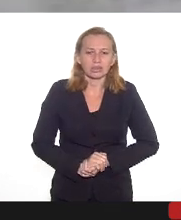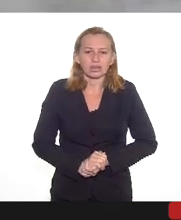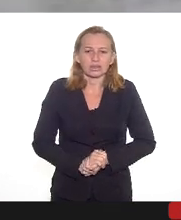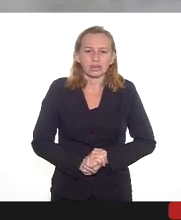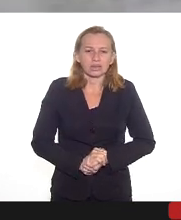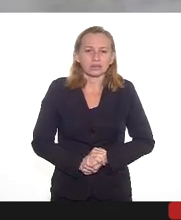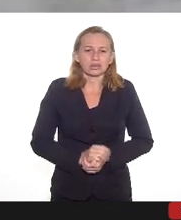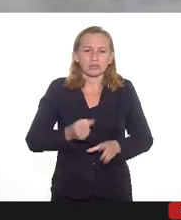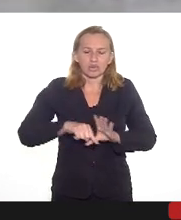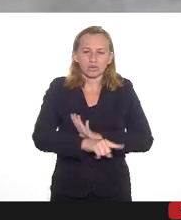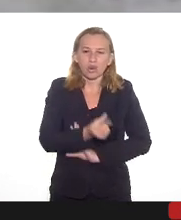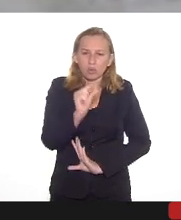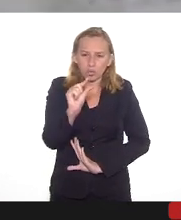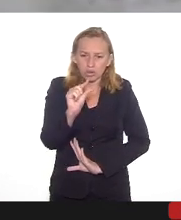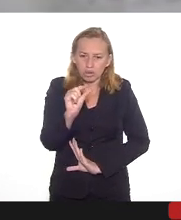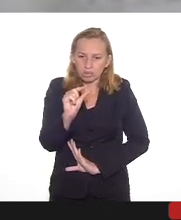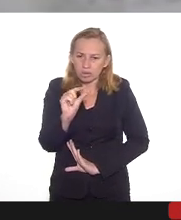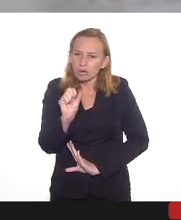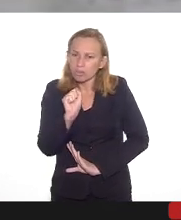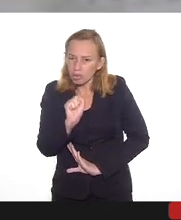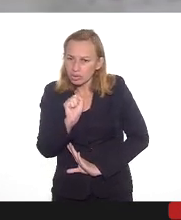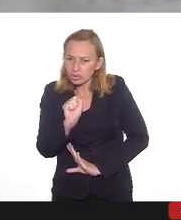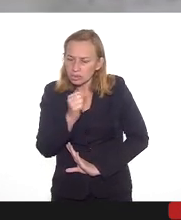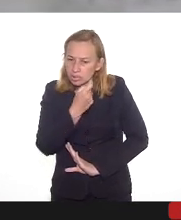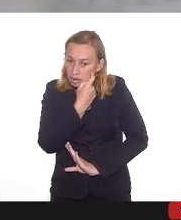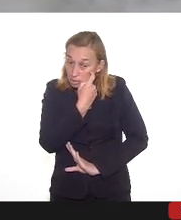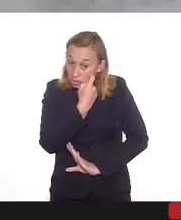dar uma aprofundada. Tem como, Manu?